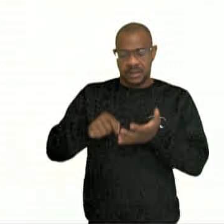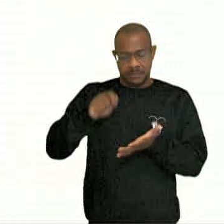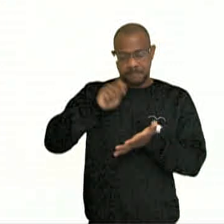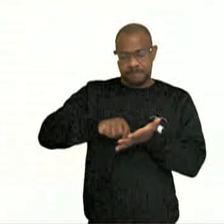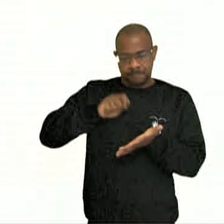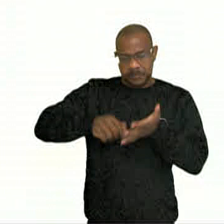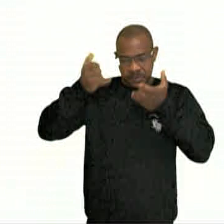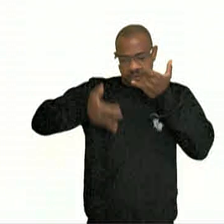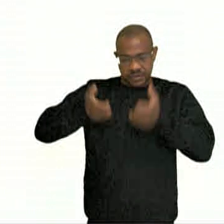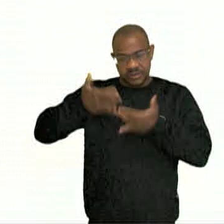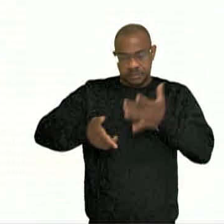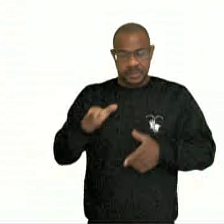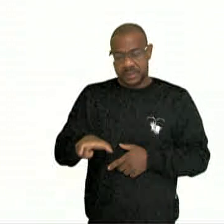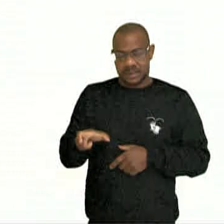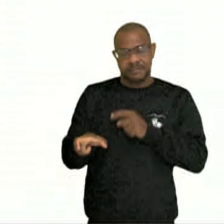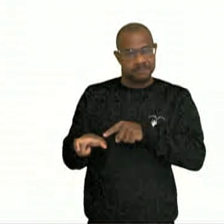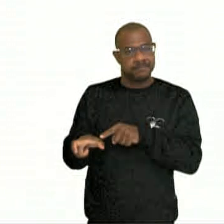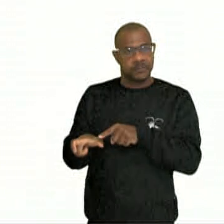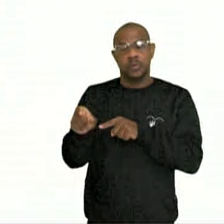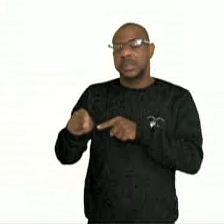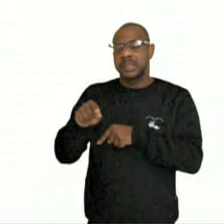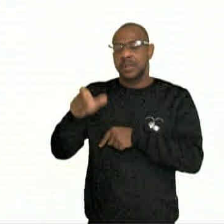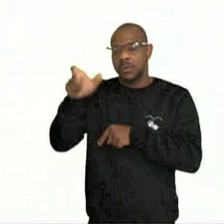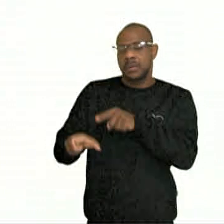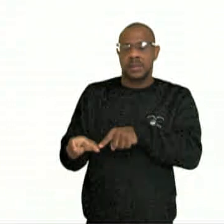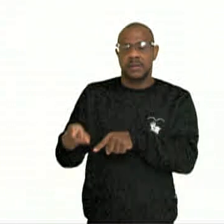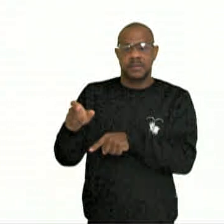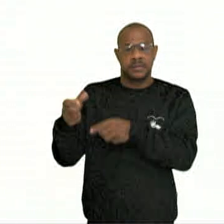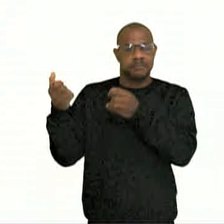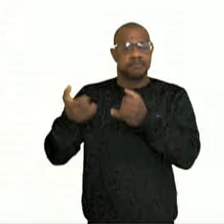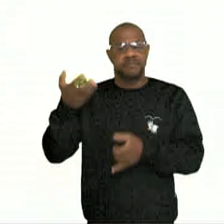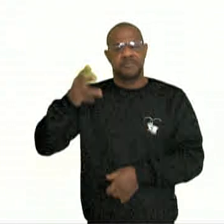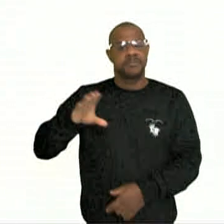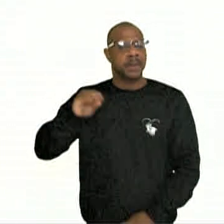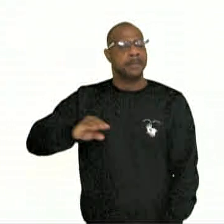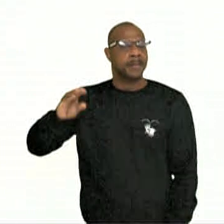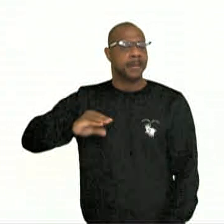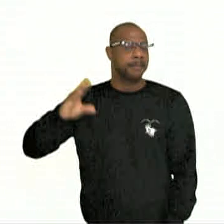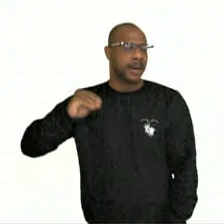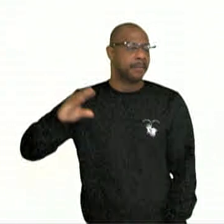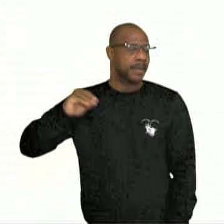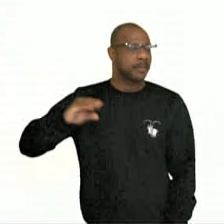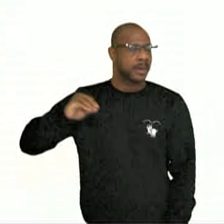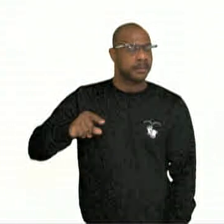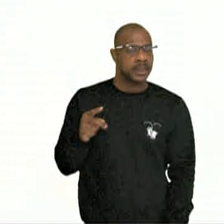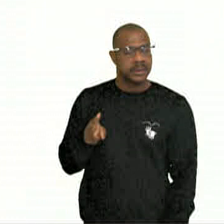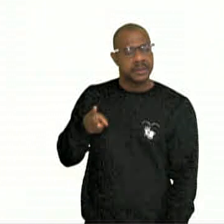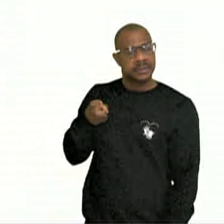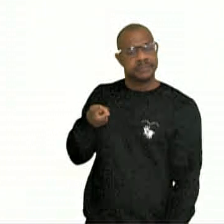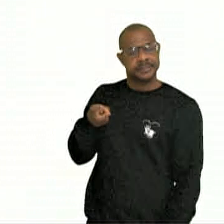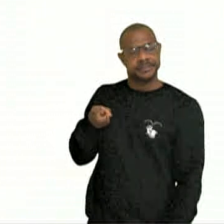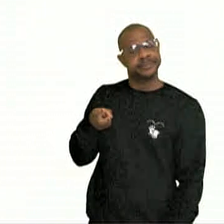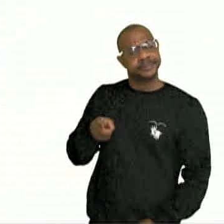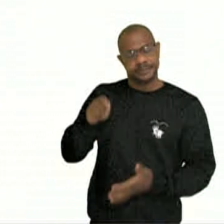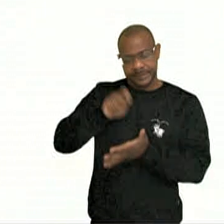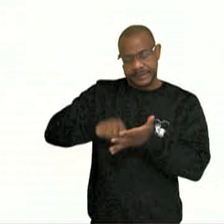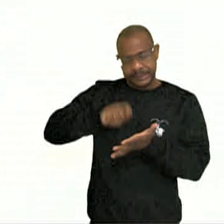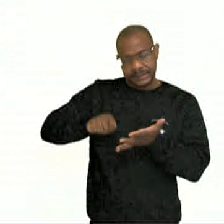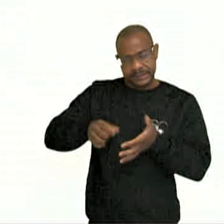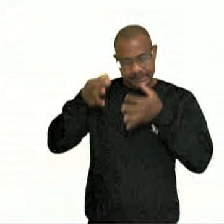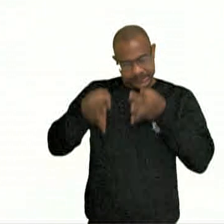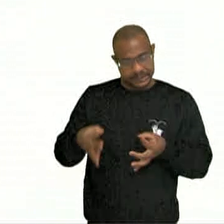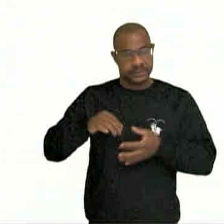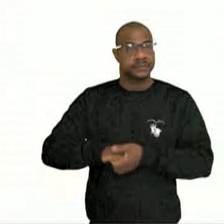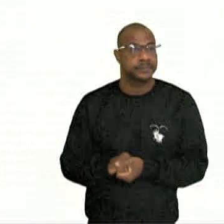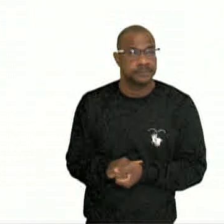é falado pelo personagem, certo? Geralmente usa-se os verbos de elocução ou verbos dicente. Por